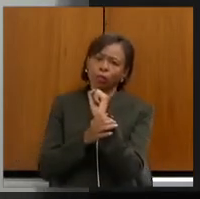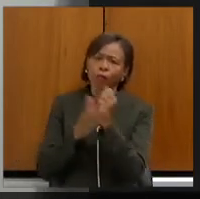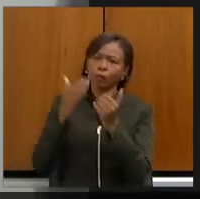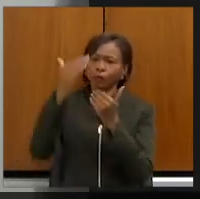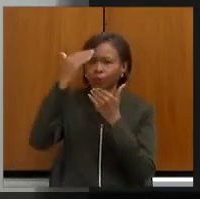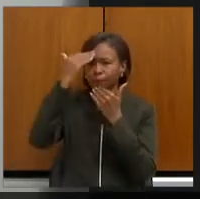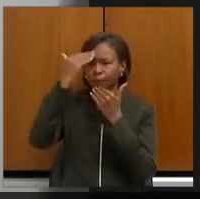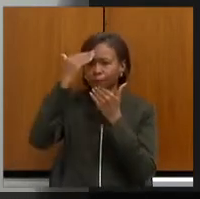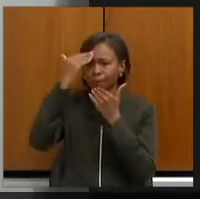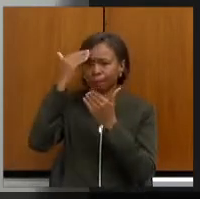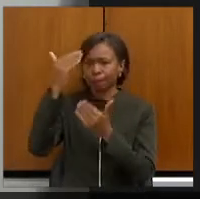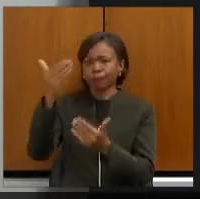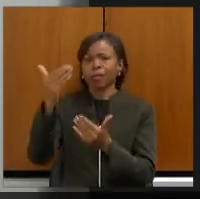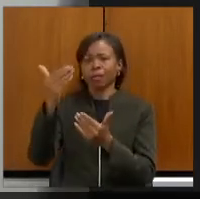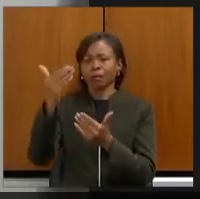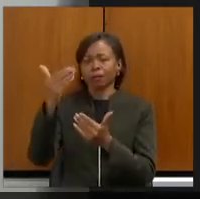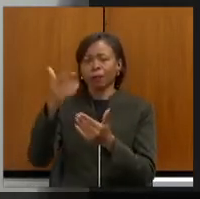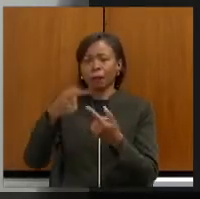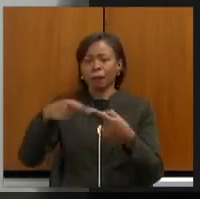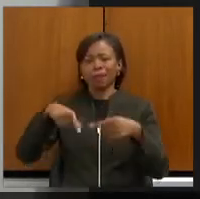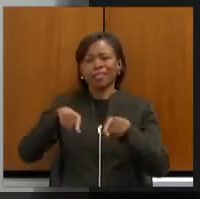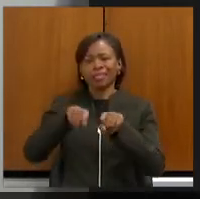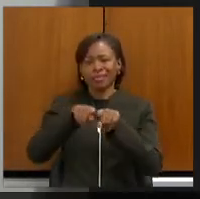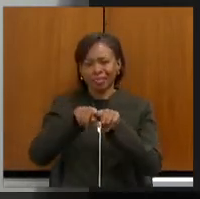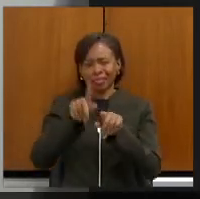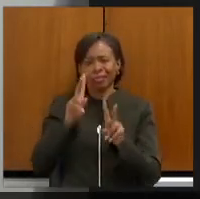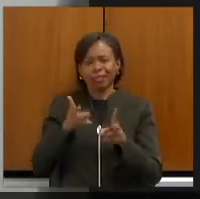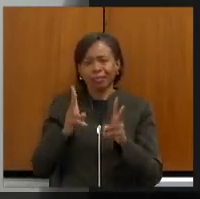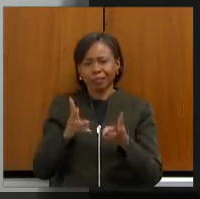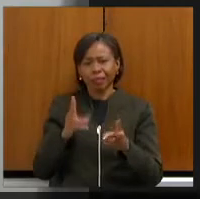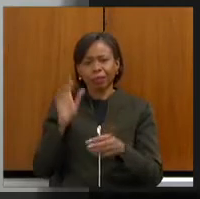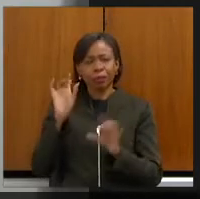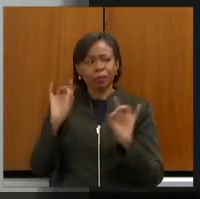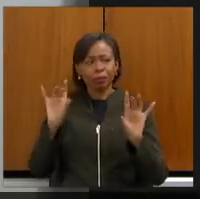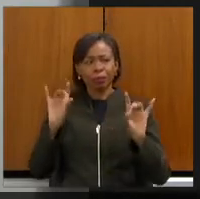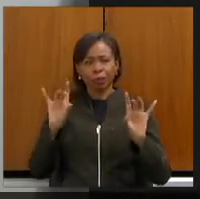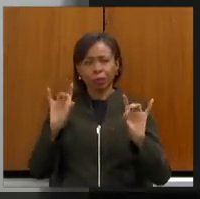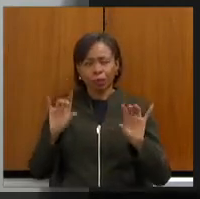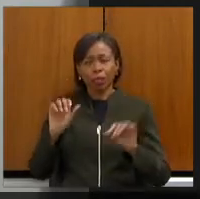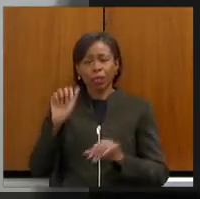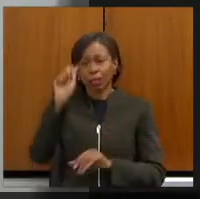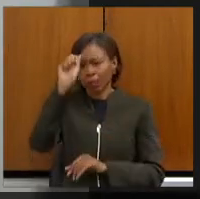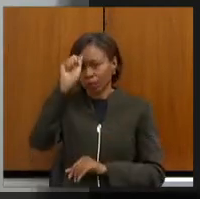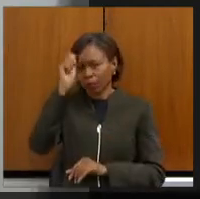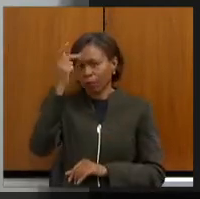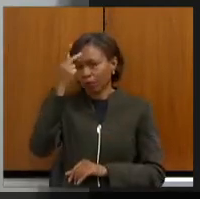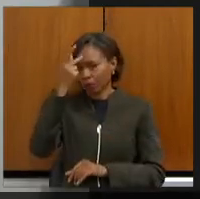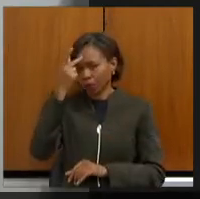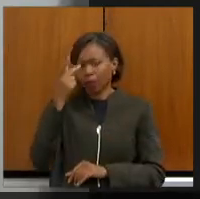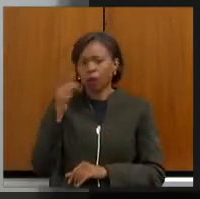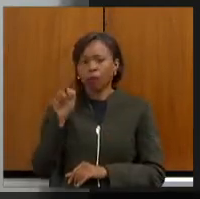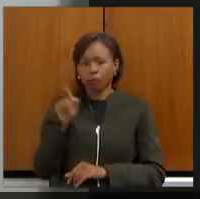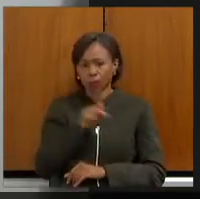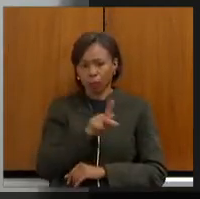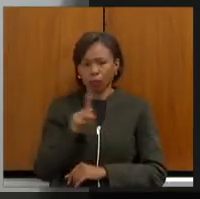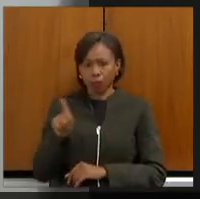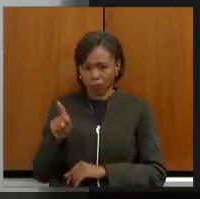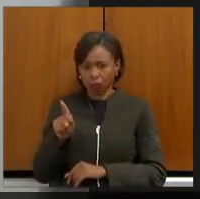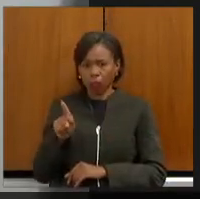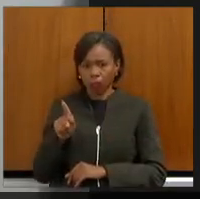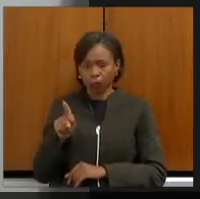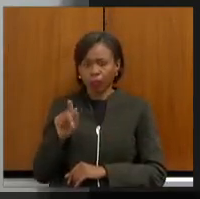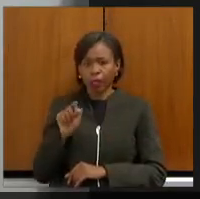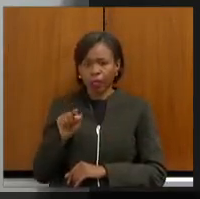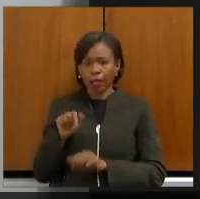obrigado a parceria de sempre em especial da deputada Ana Paula que Preside a comissão Sempre